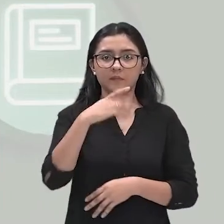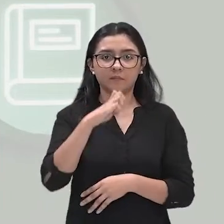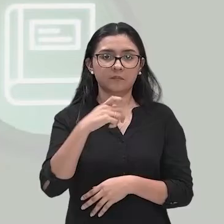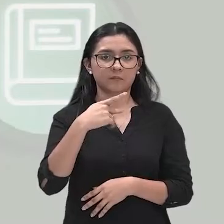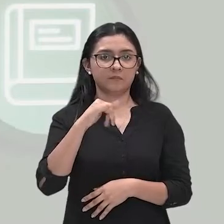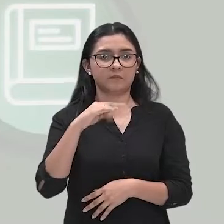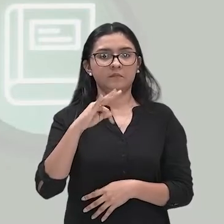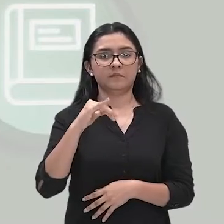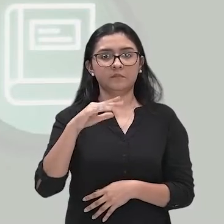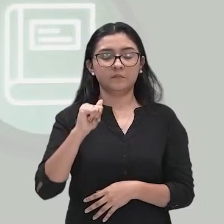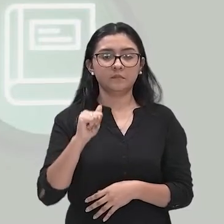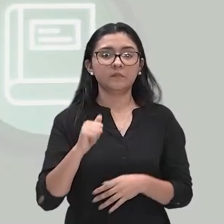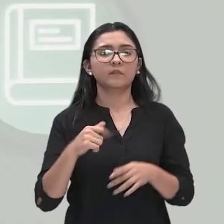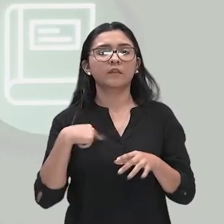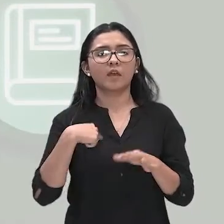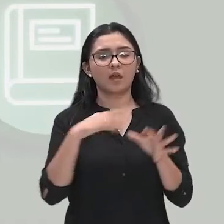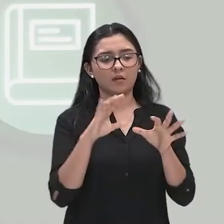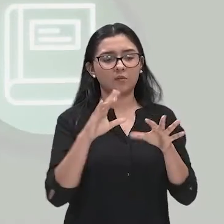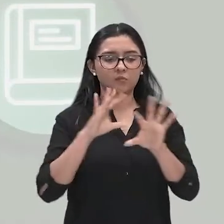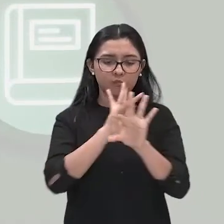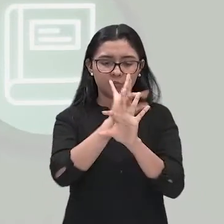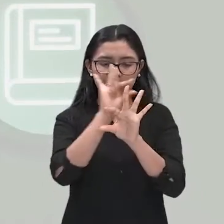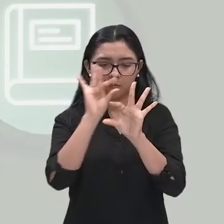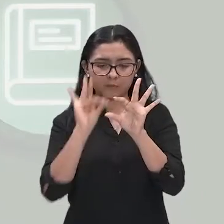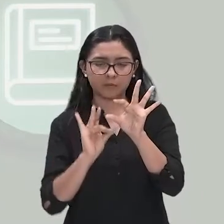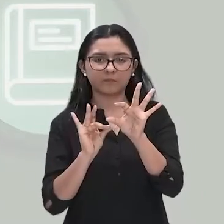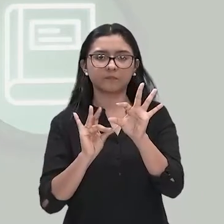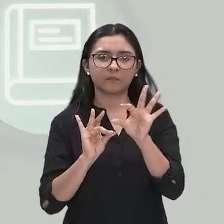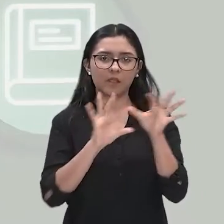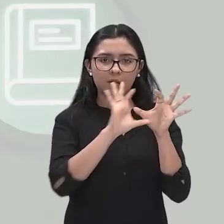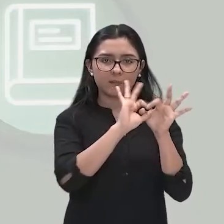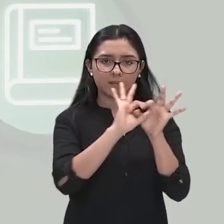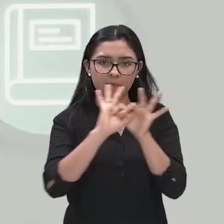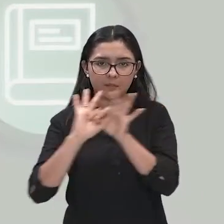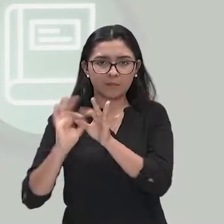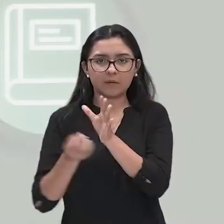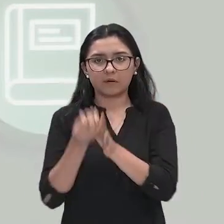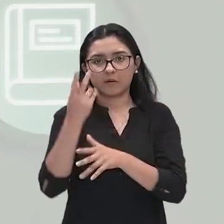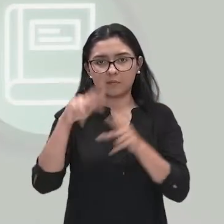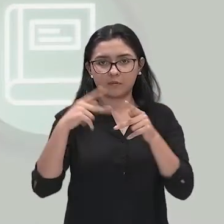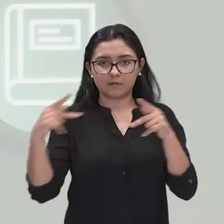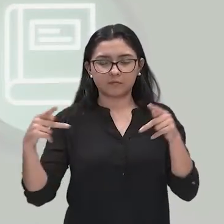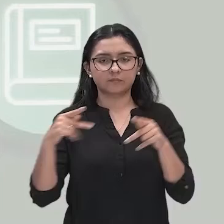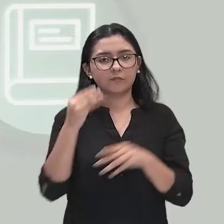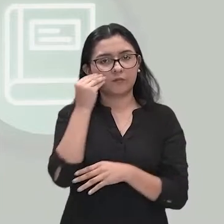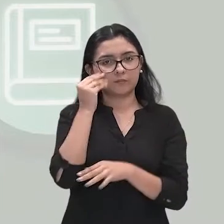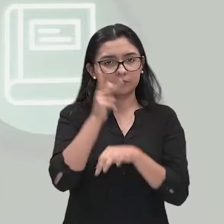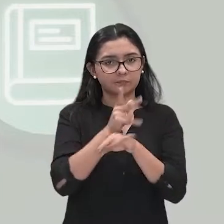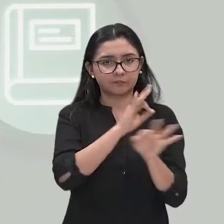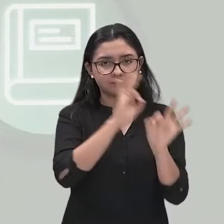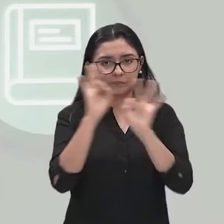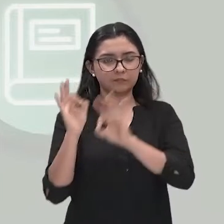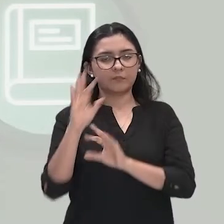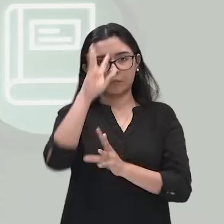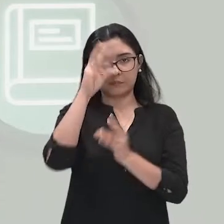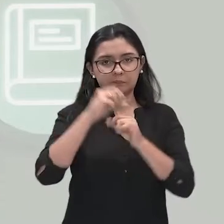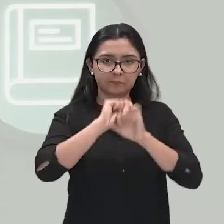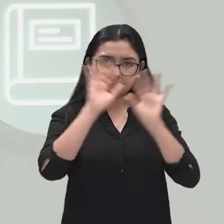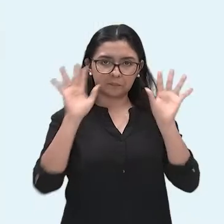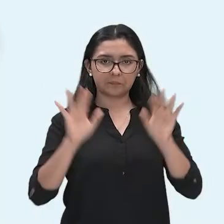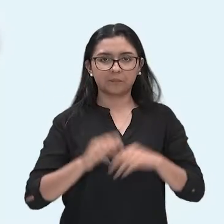é a ligação que une esses aminoácidos para formar essa proteína, tá bom? Então, bora dar uma olhadinha na animação para a gente entender